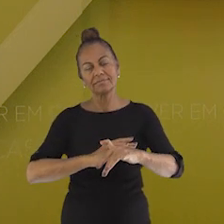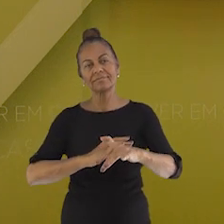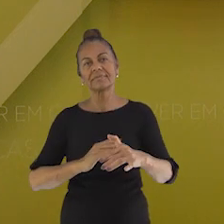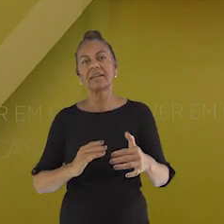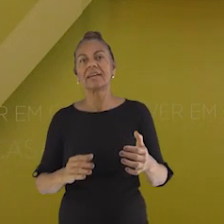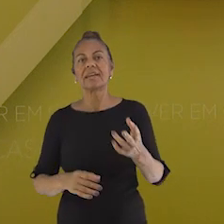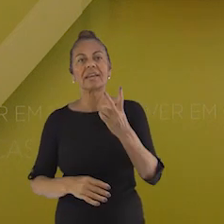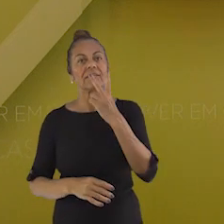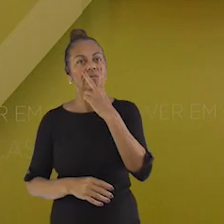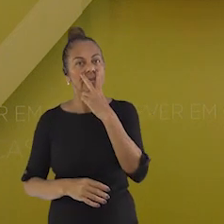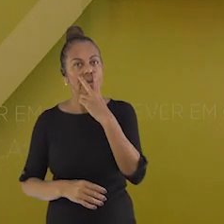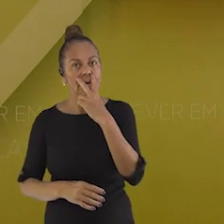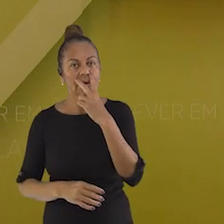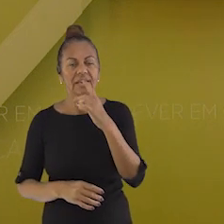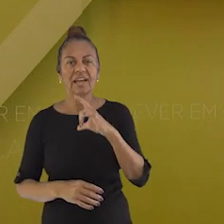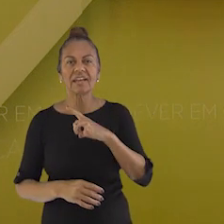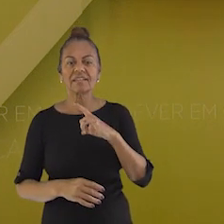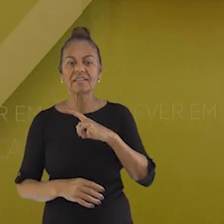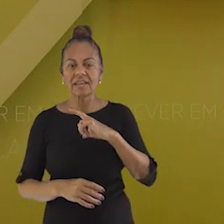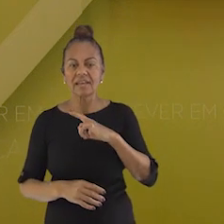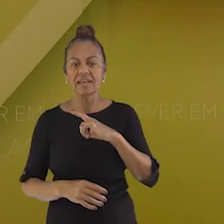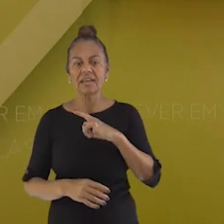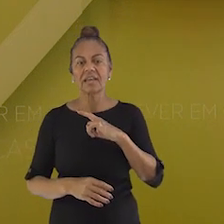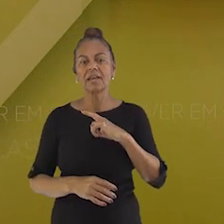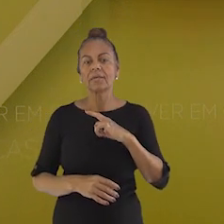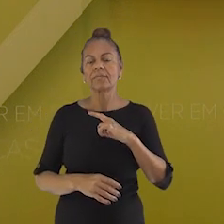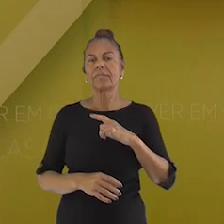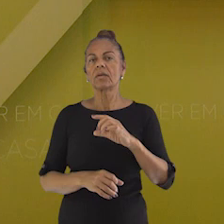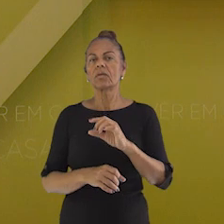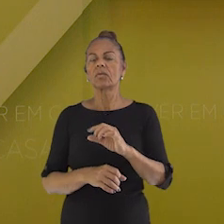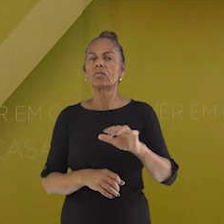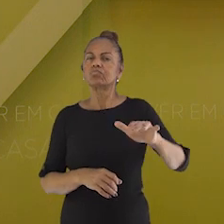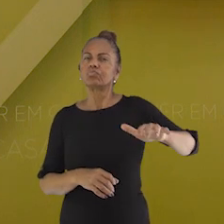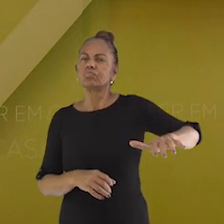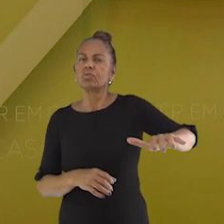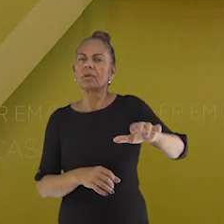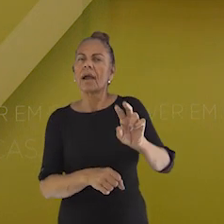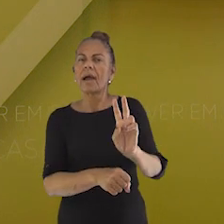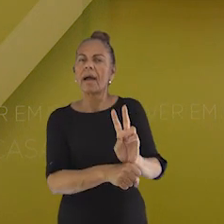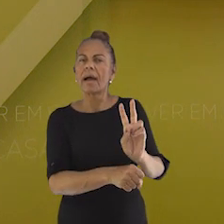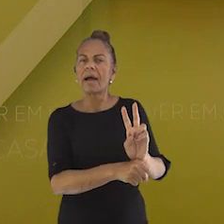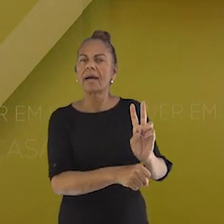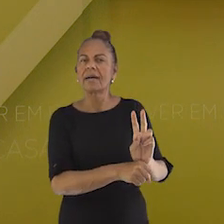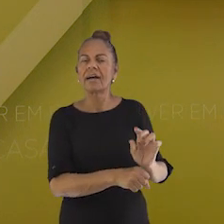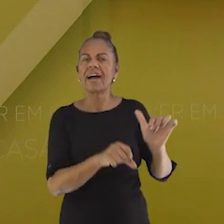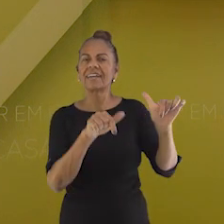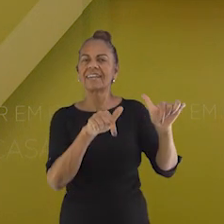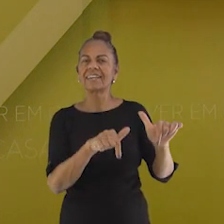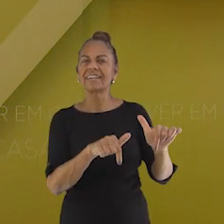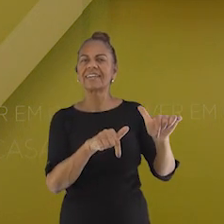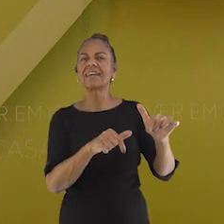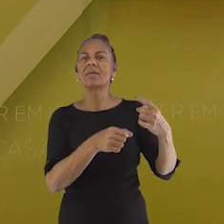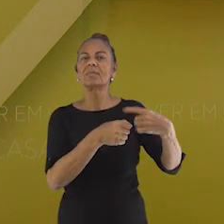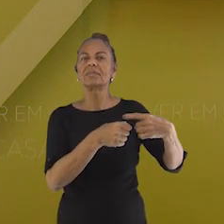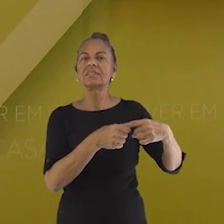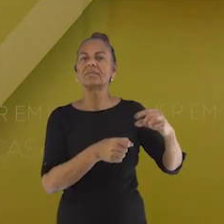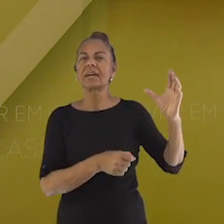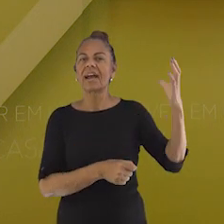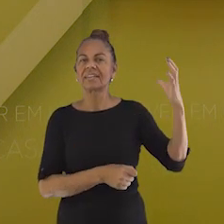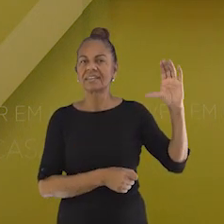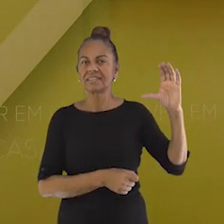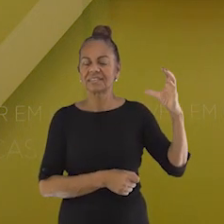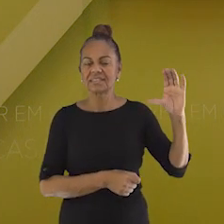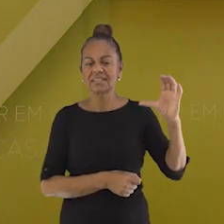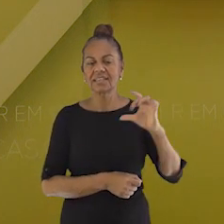existem 6 unidades de conservação. Só aqui no município de Cariacica temos 2 dessas unidades: